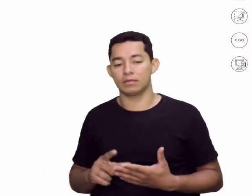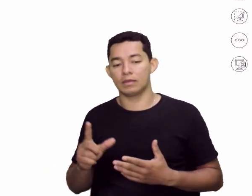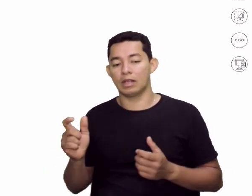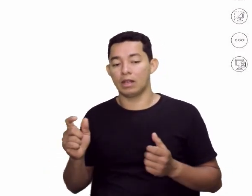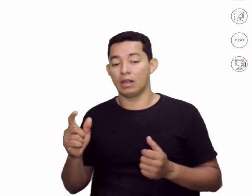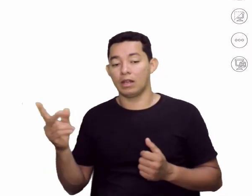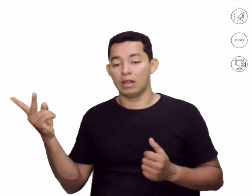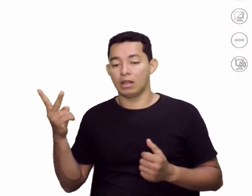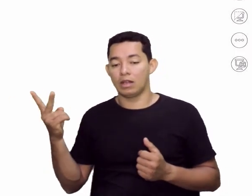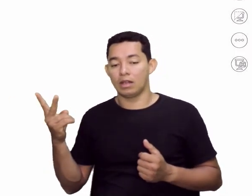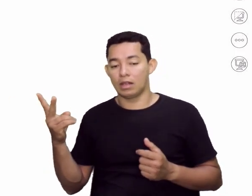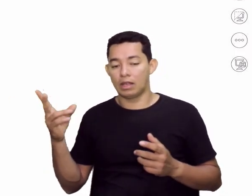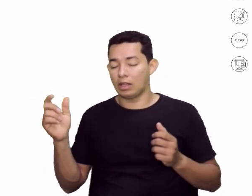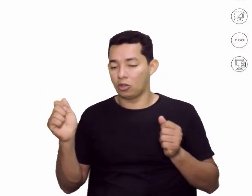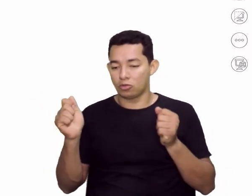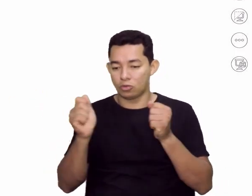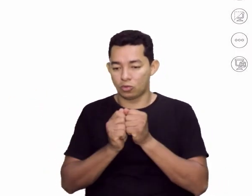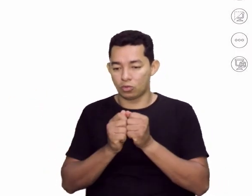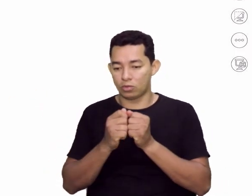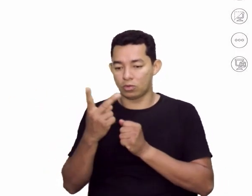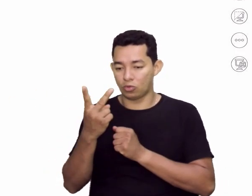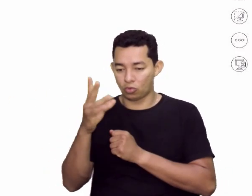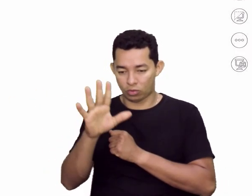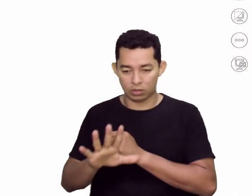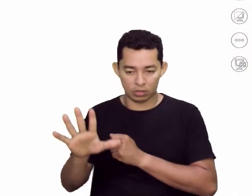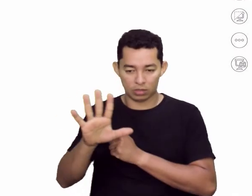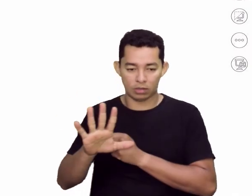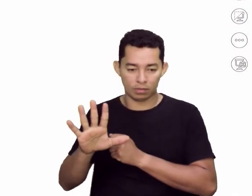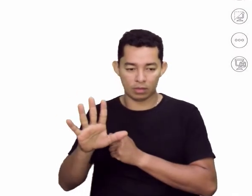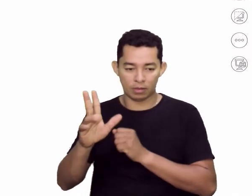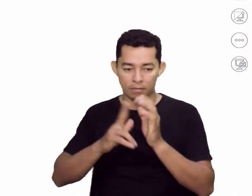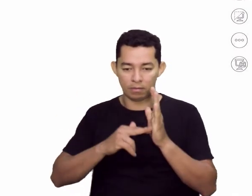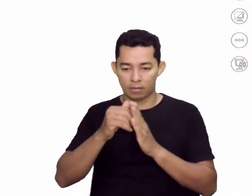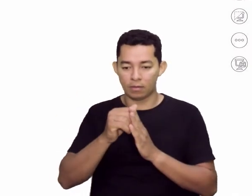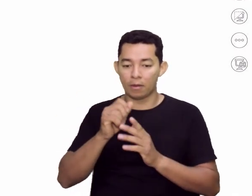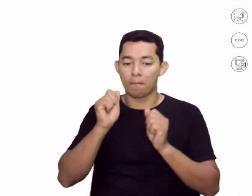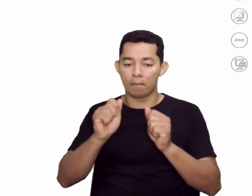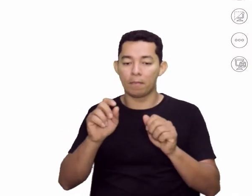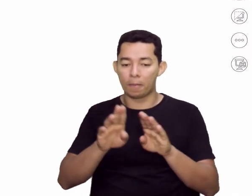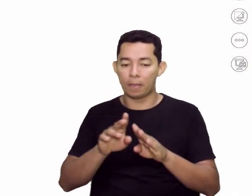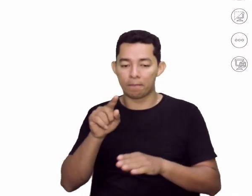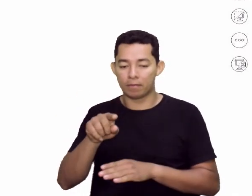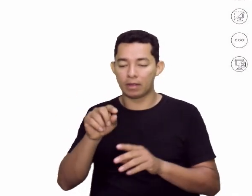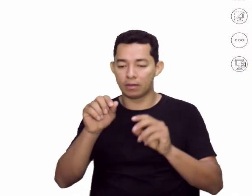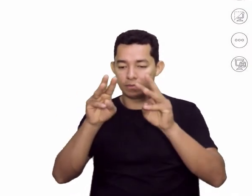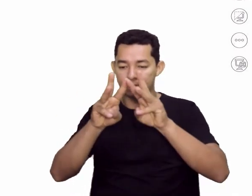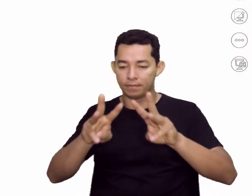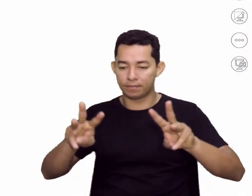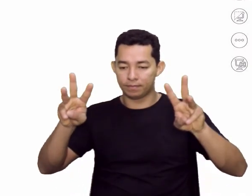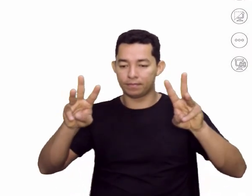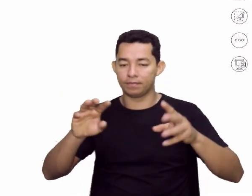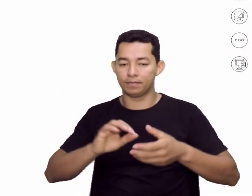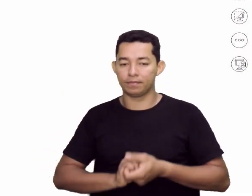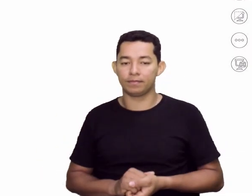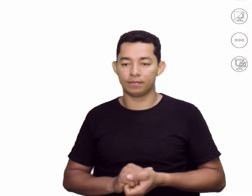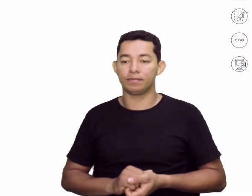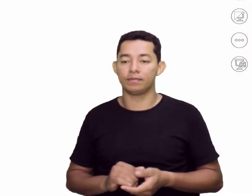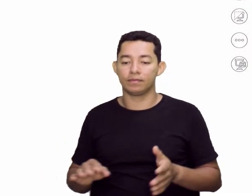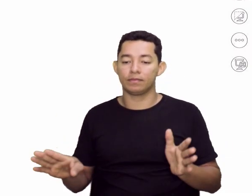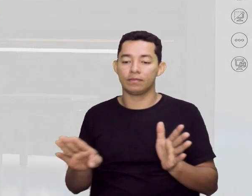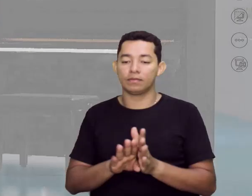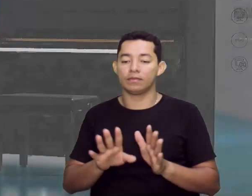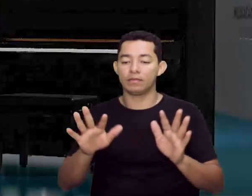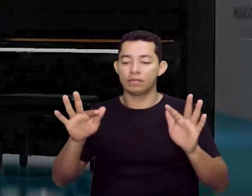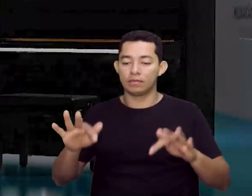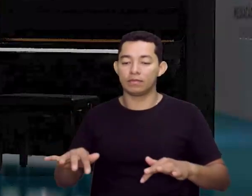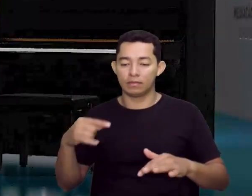paixões, fotografia e pintura. Você pode também consultar o site, ok? Chegamos ao final da nossa aula,